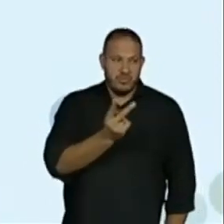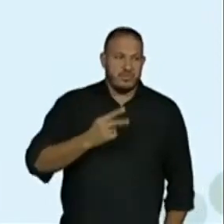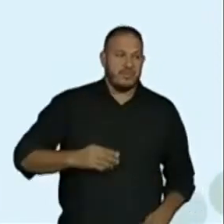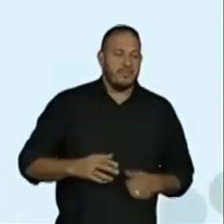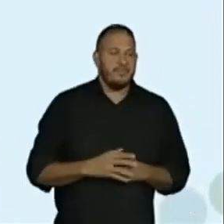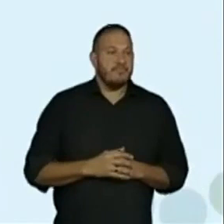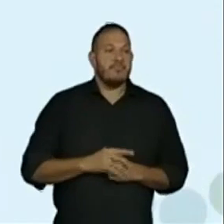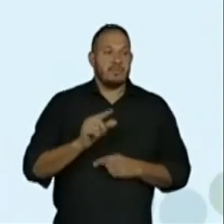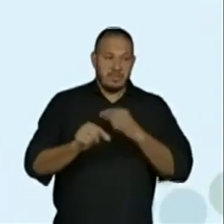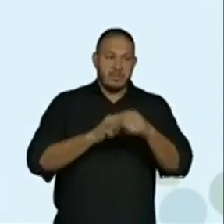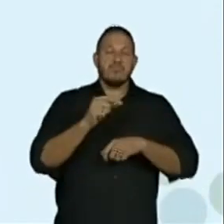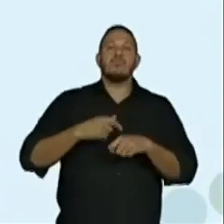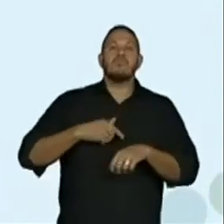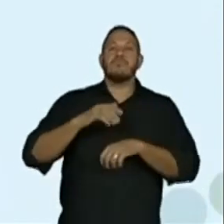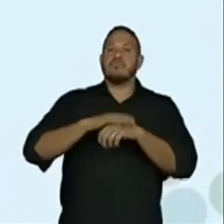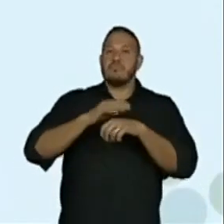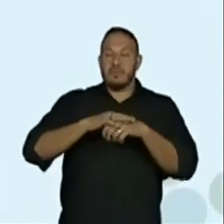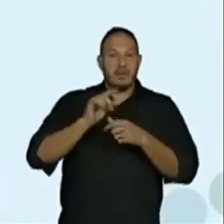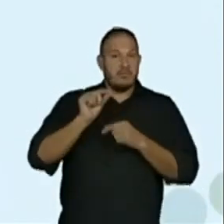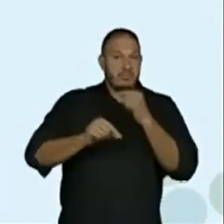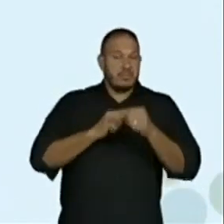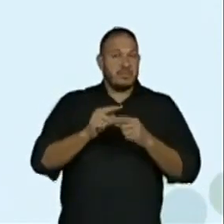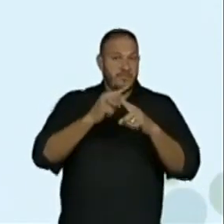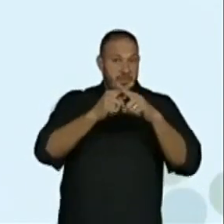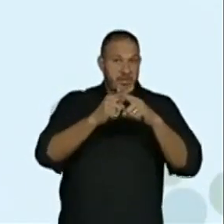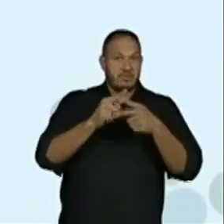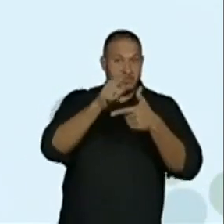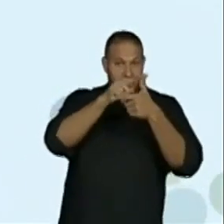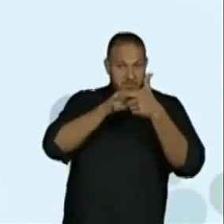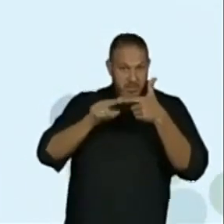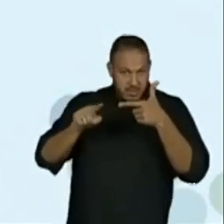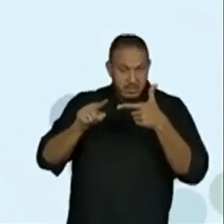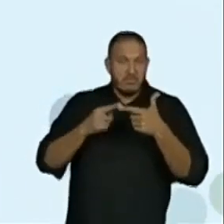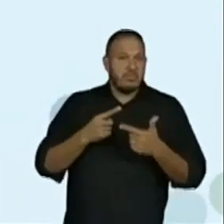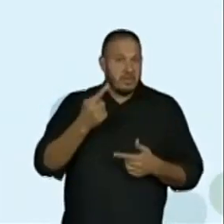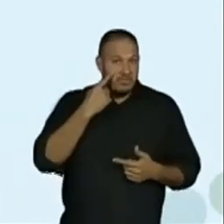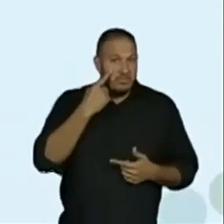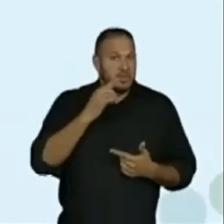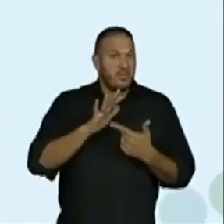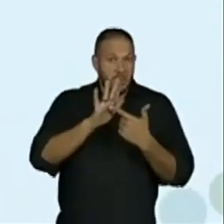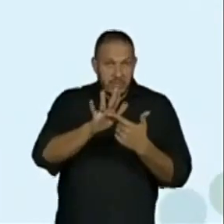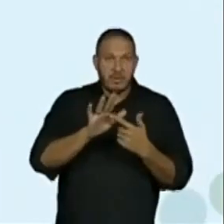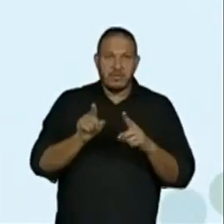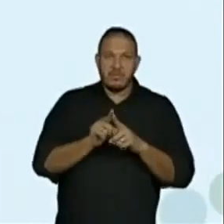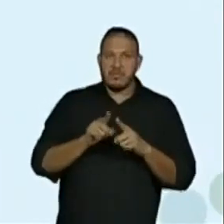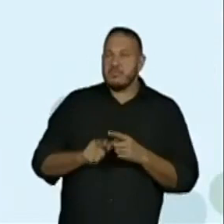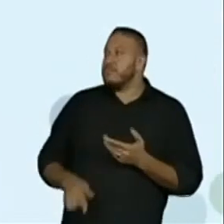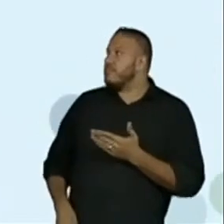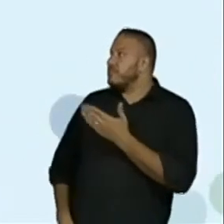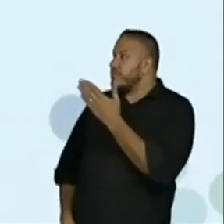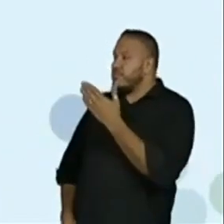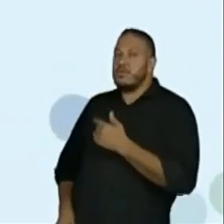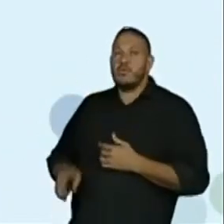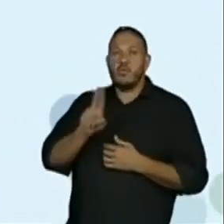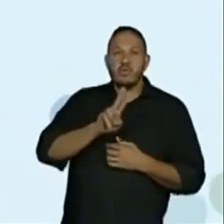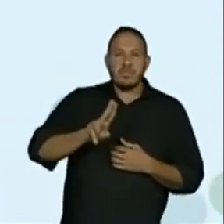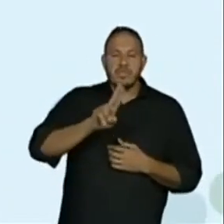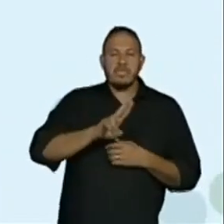Vai ser isso que nós vamos fazer juntos. Então, logo mais. E eu também queria destacar esse trecho. Utilizando